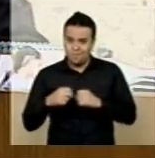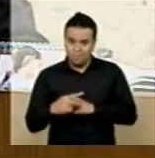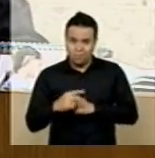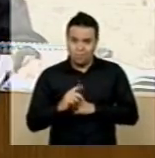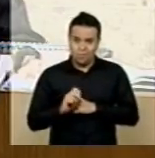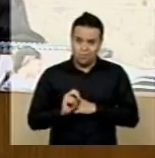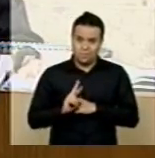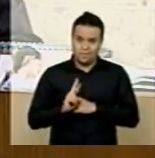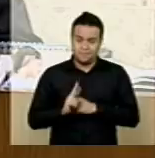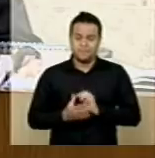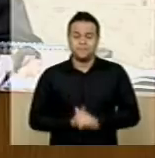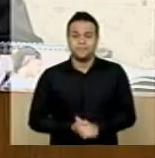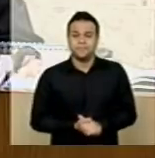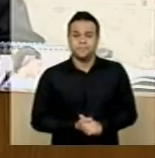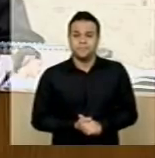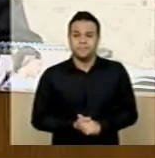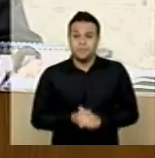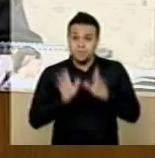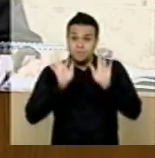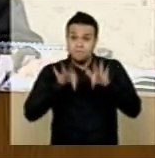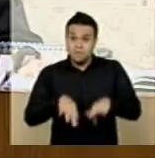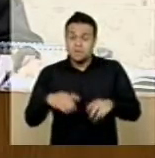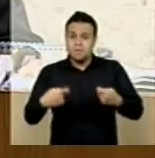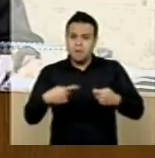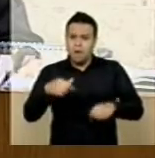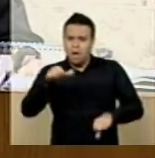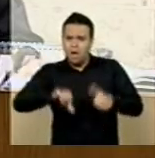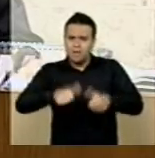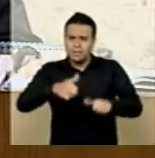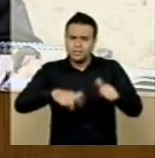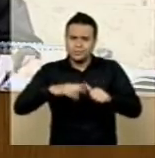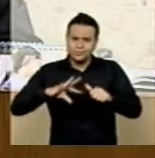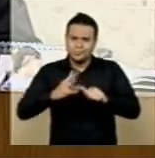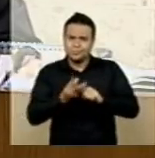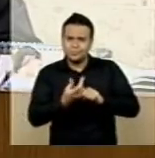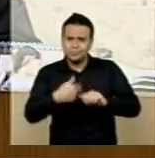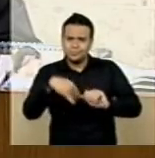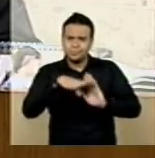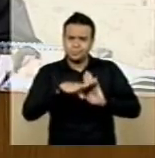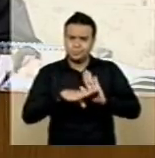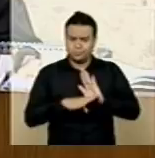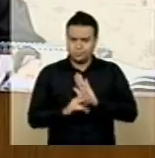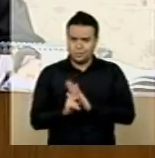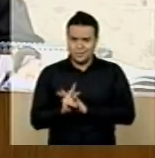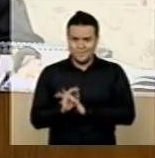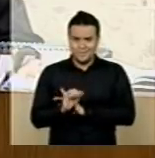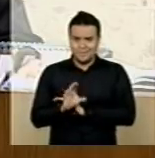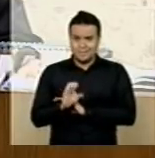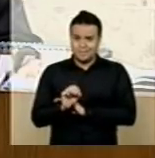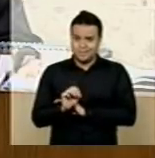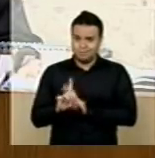fim, é preciso analisar todas essas normas à luz do princípio do devido processo legal. Não